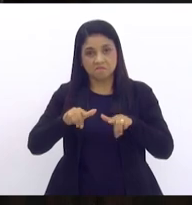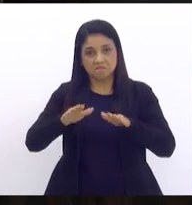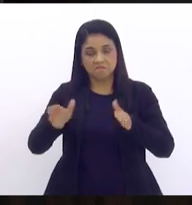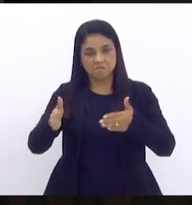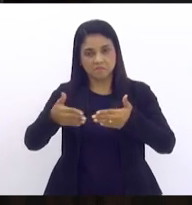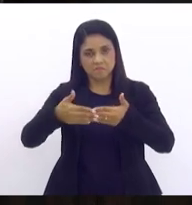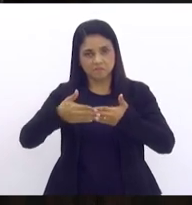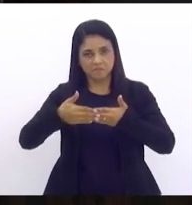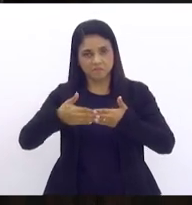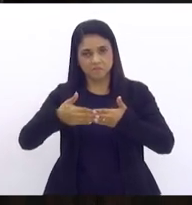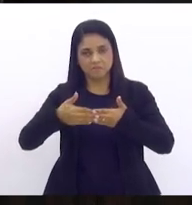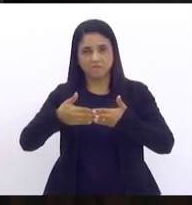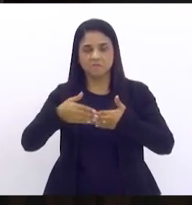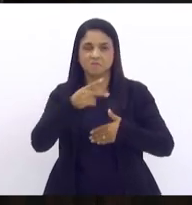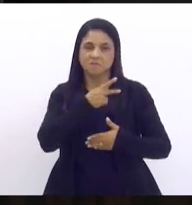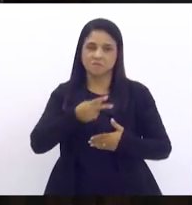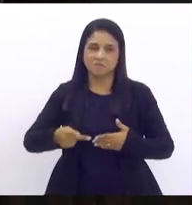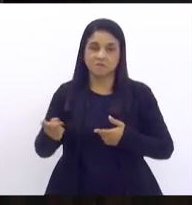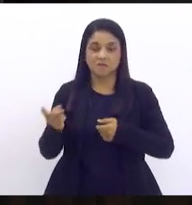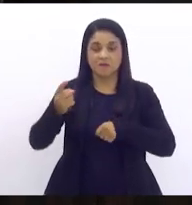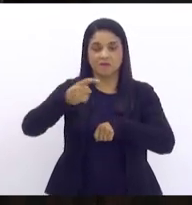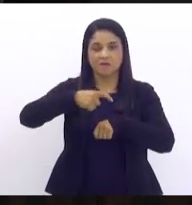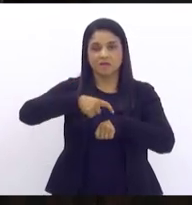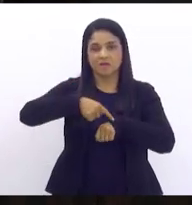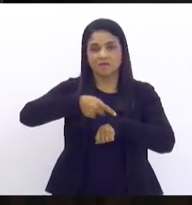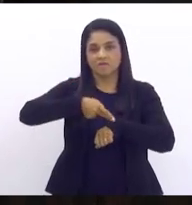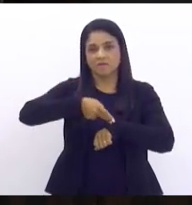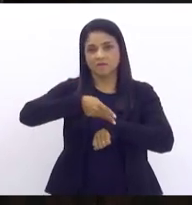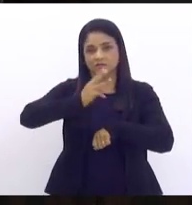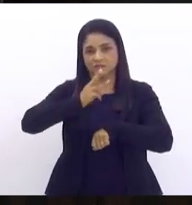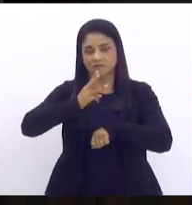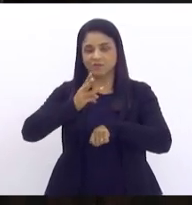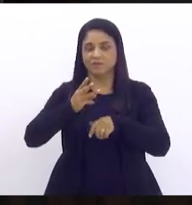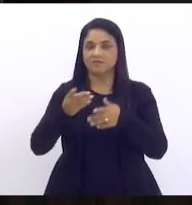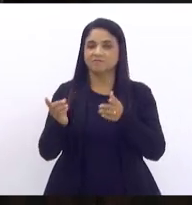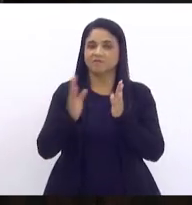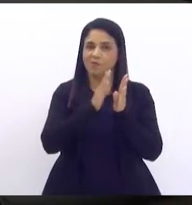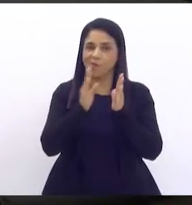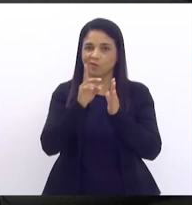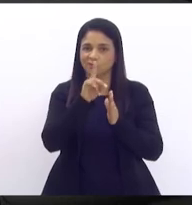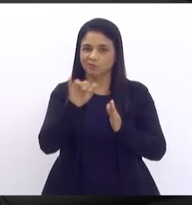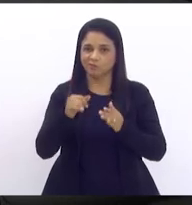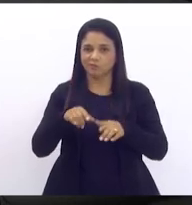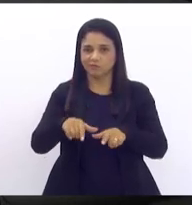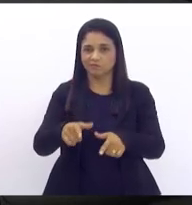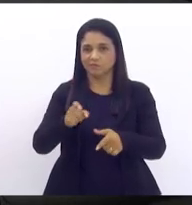até às 15 horas, quando retornaremos com a ordem do dia. Está suspensa a sessão.